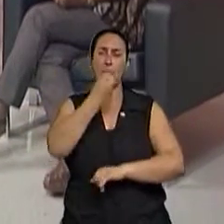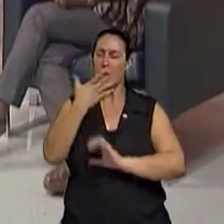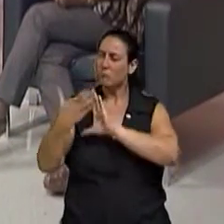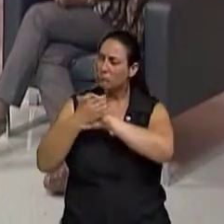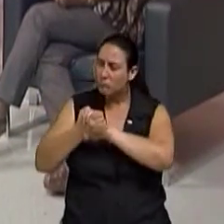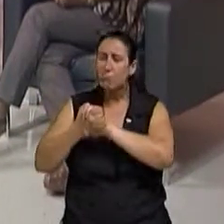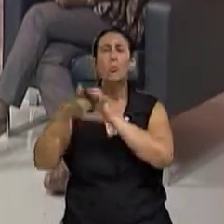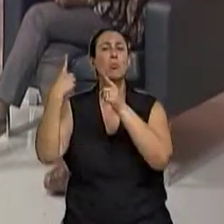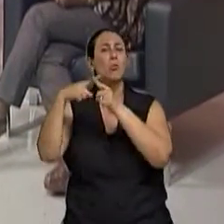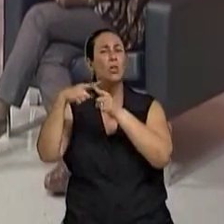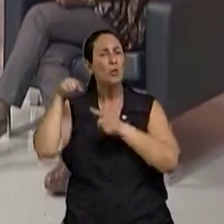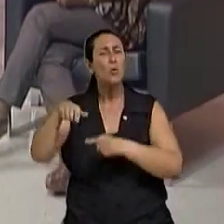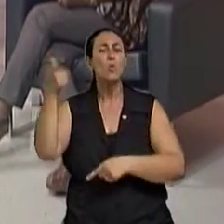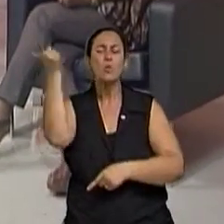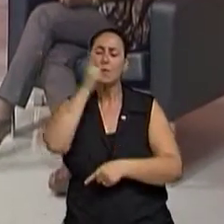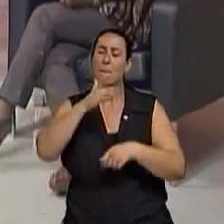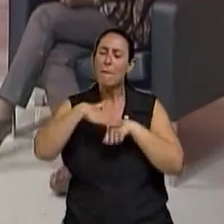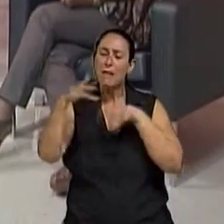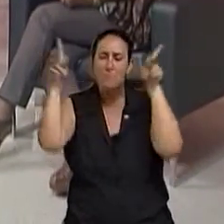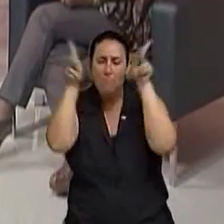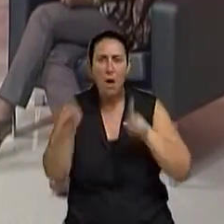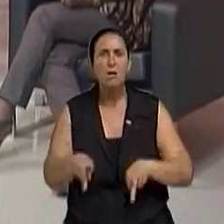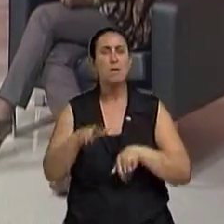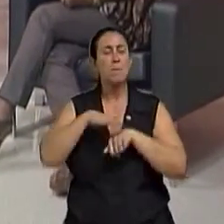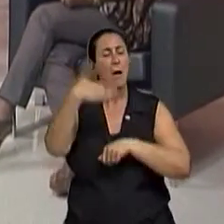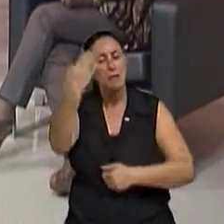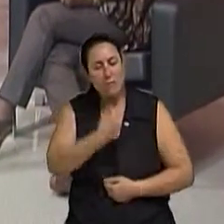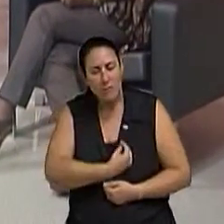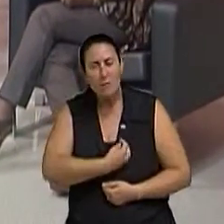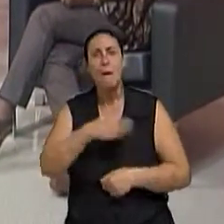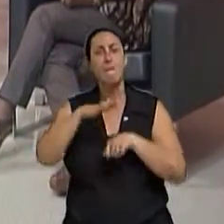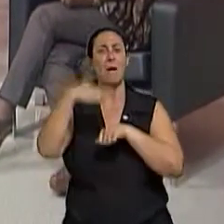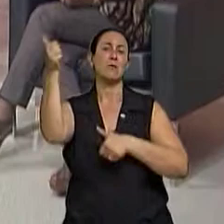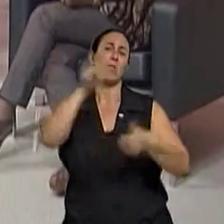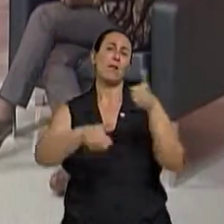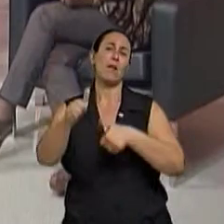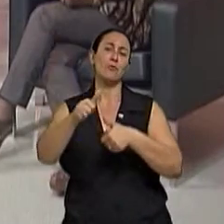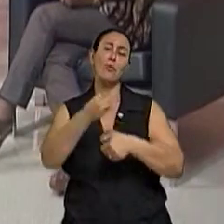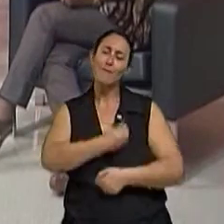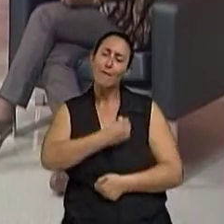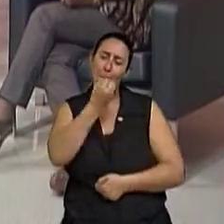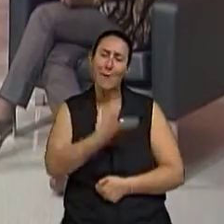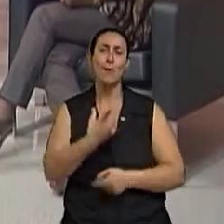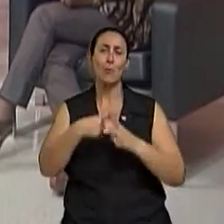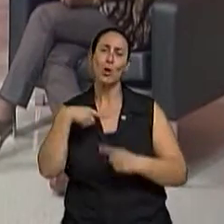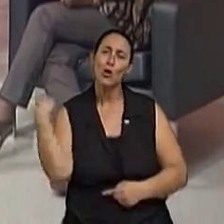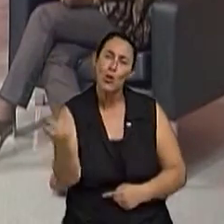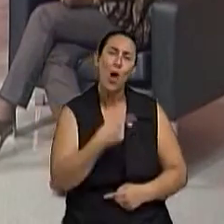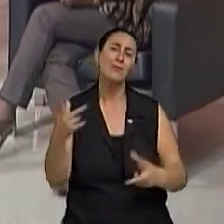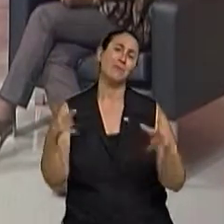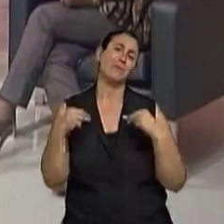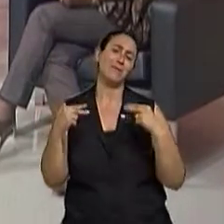dadas que a gente consegue ter mais paz, mais vida, com mais qualidade. Viva Bem, que